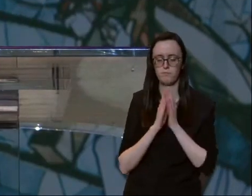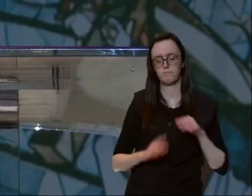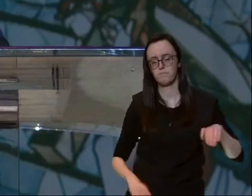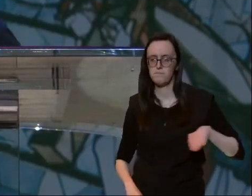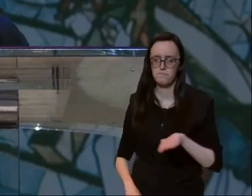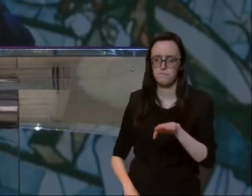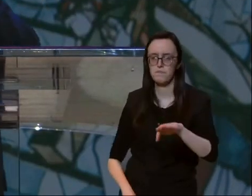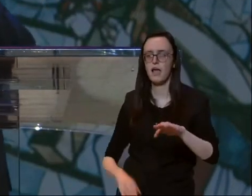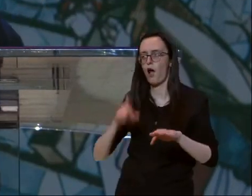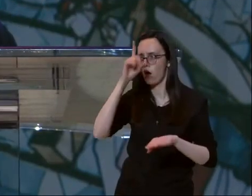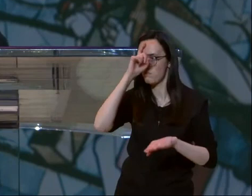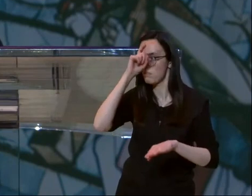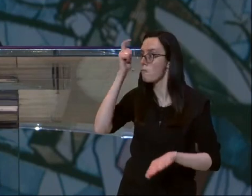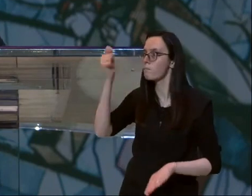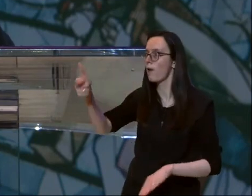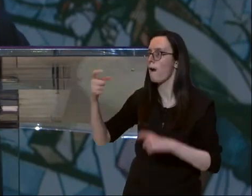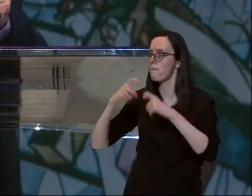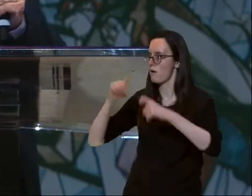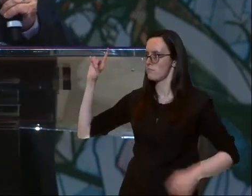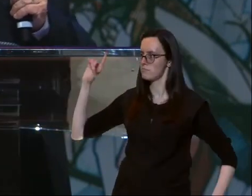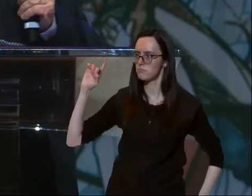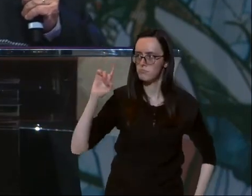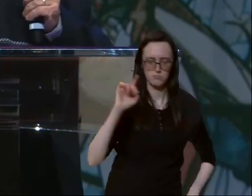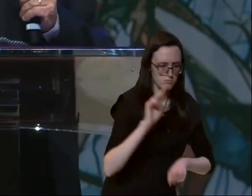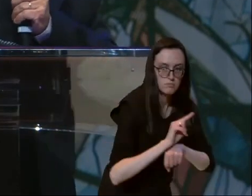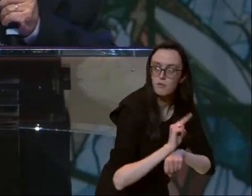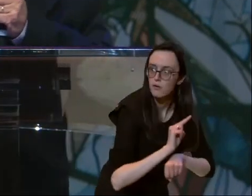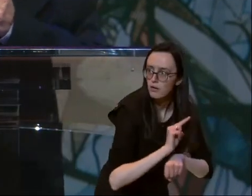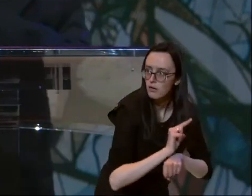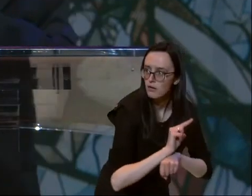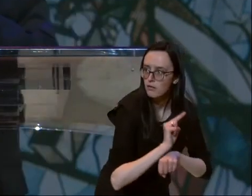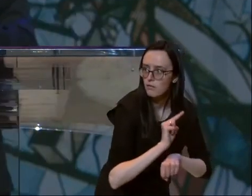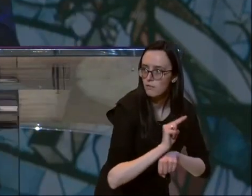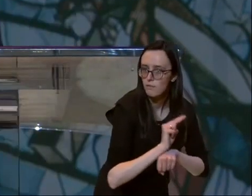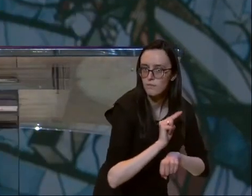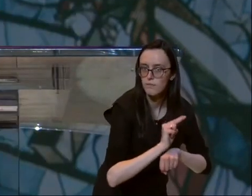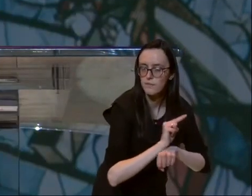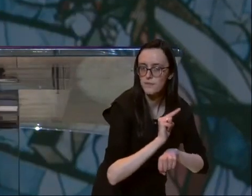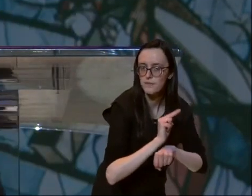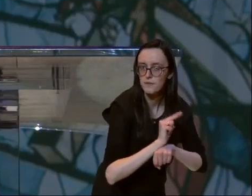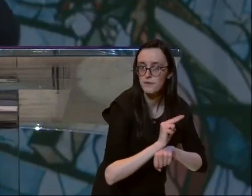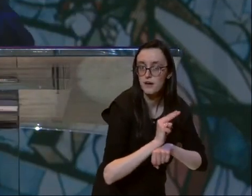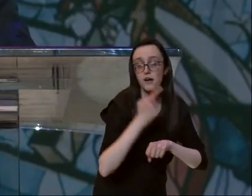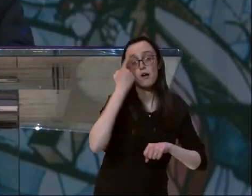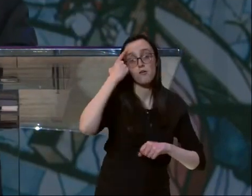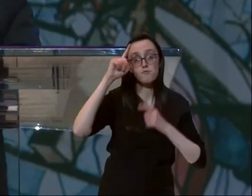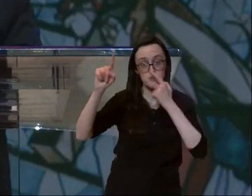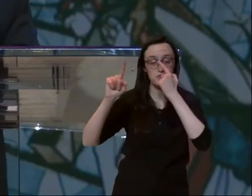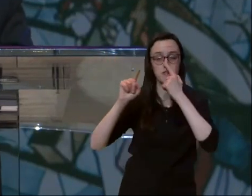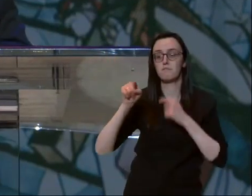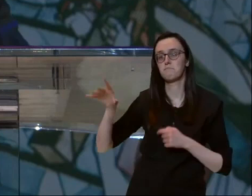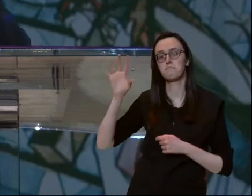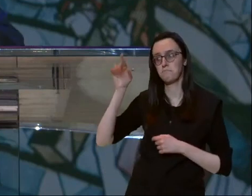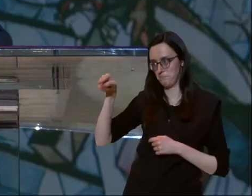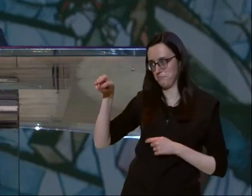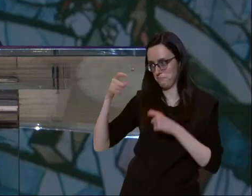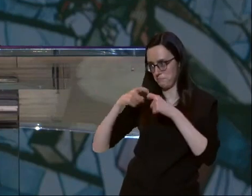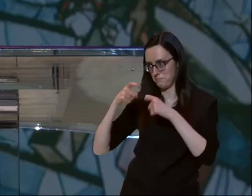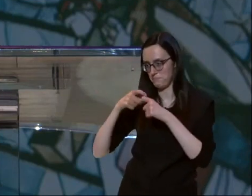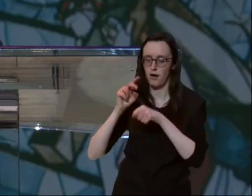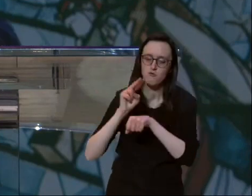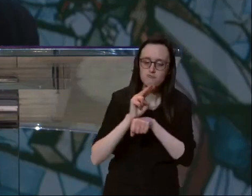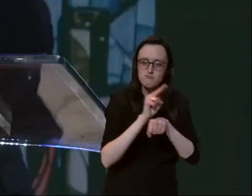colocasse para cuidar com todo carinho. E um deles acabando se tornando o médico da nossa família. Eles